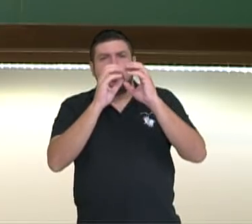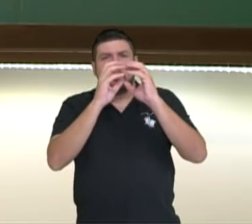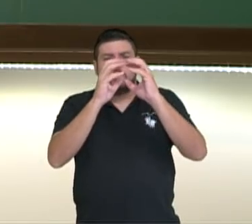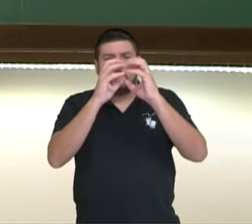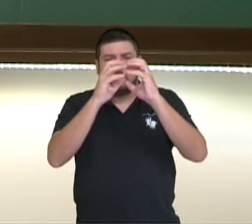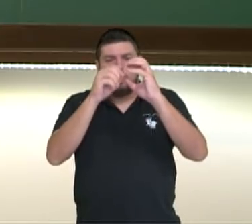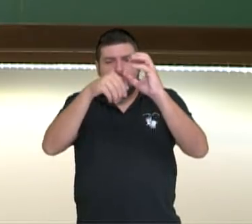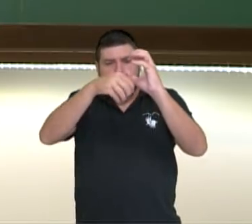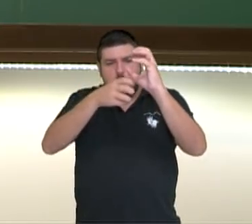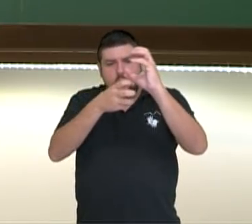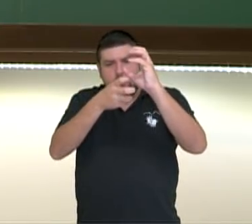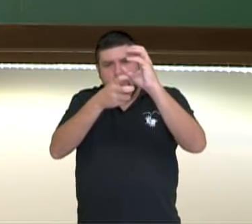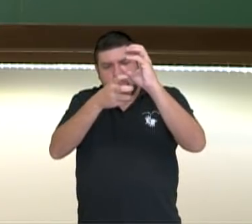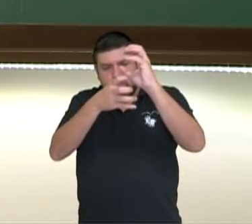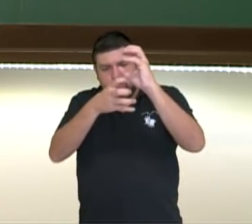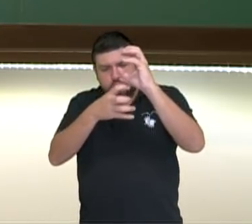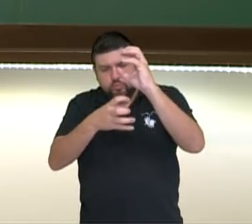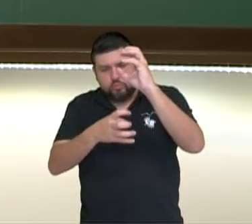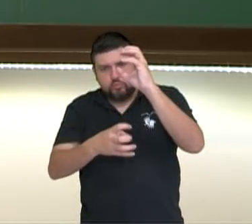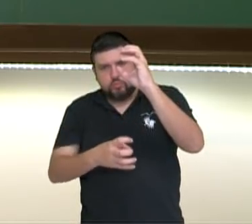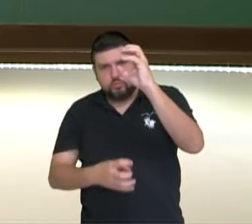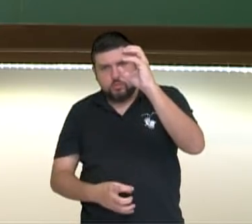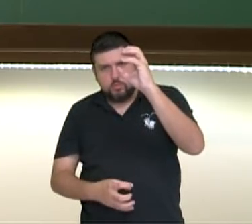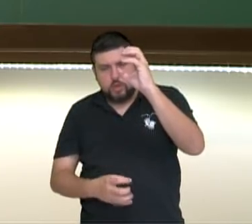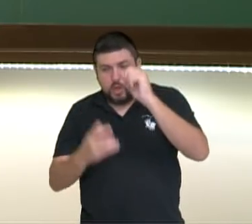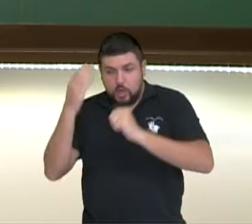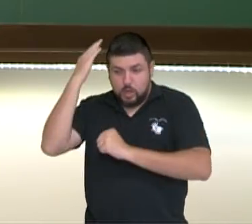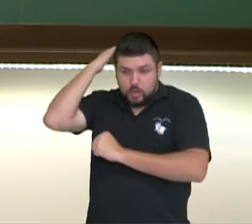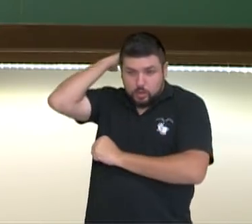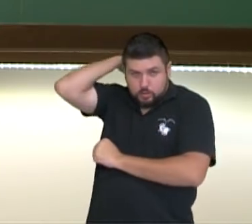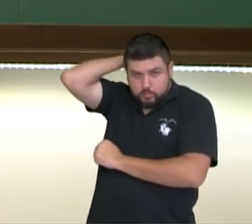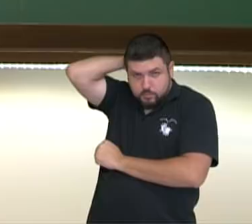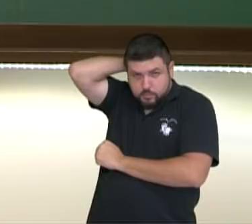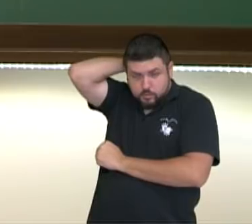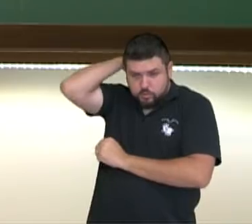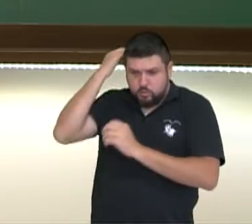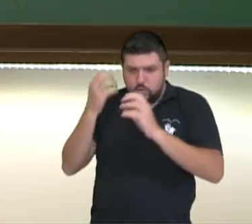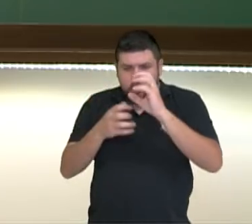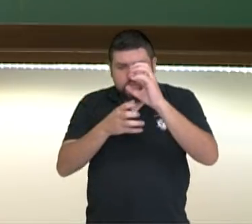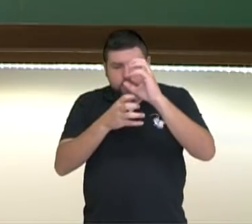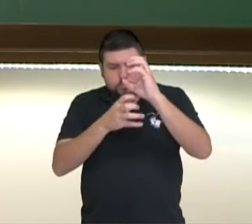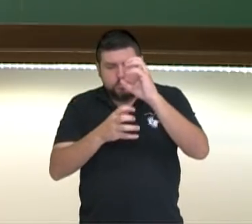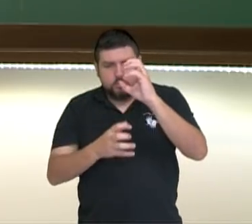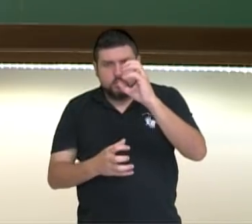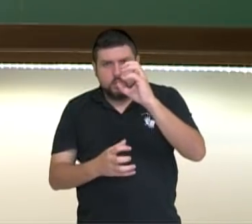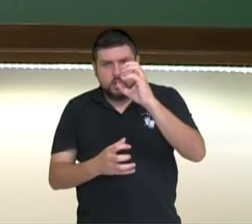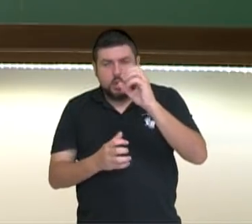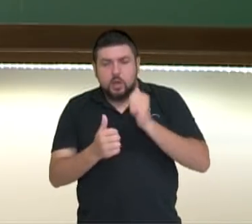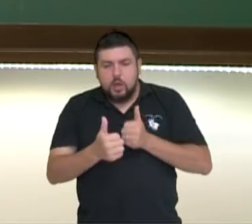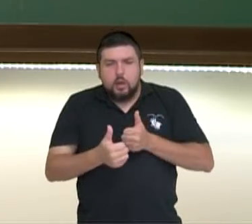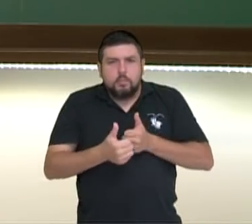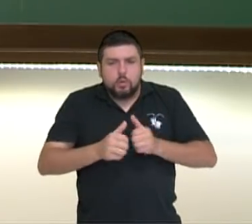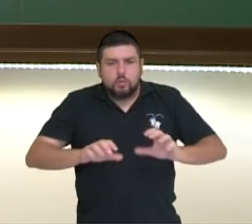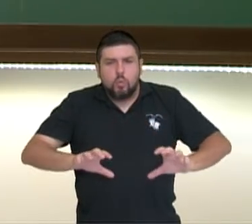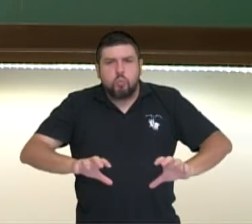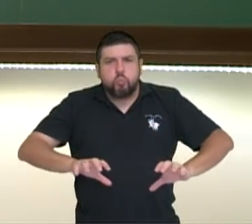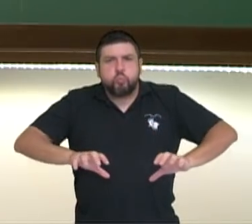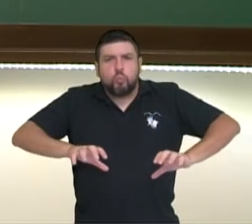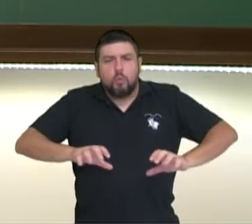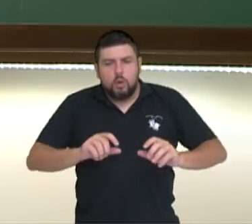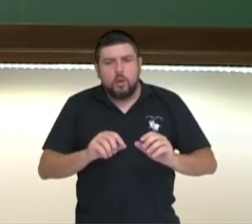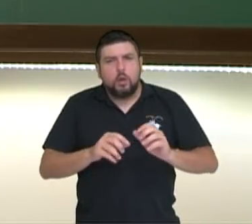o final aqui, onde começa o nosso cóccix, ou o osso